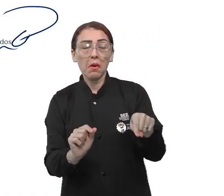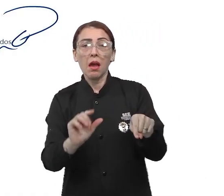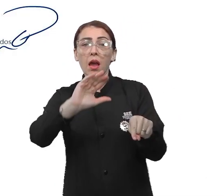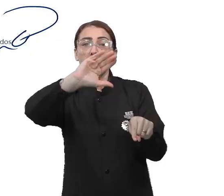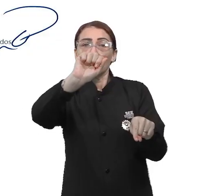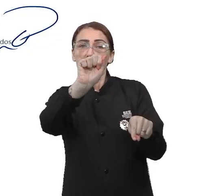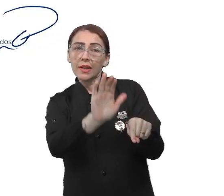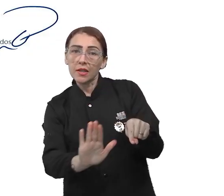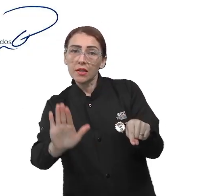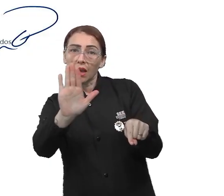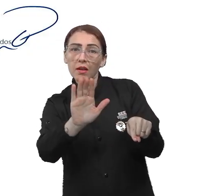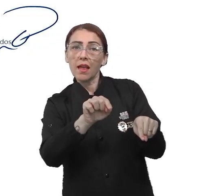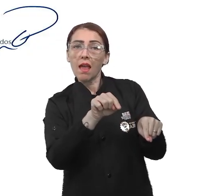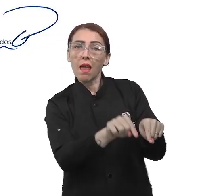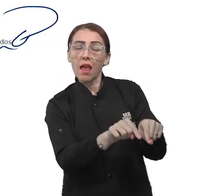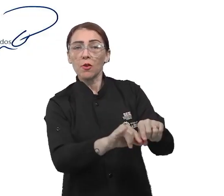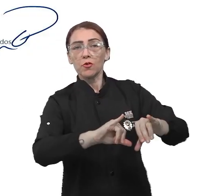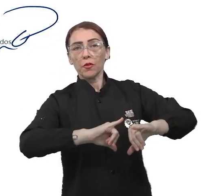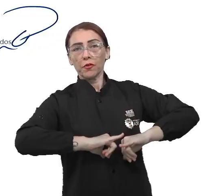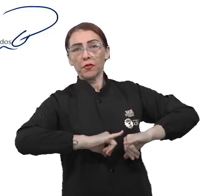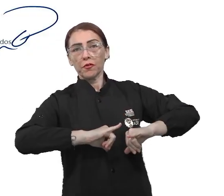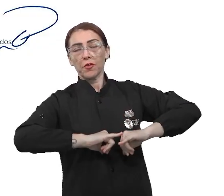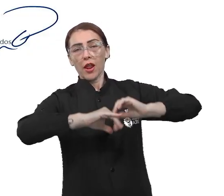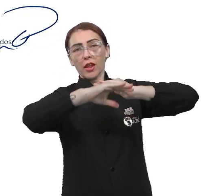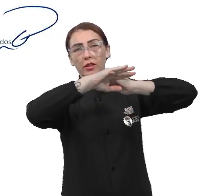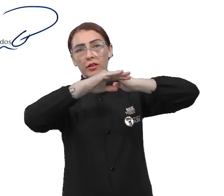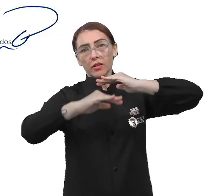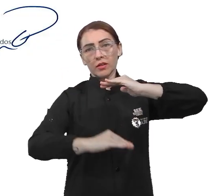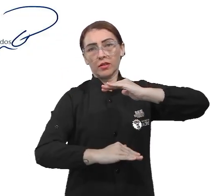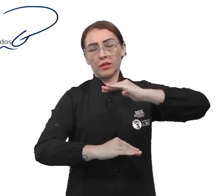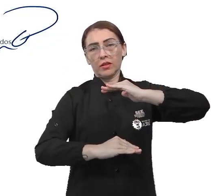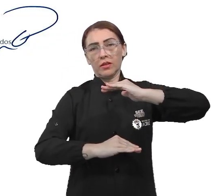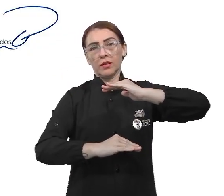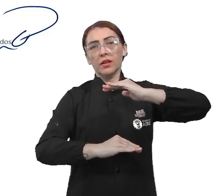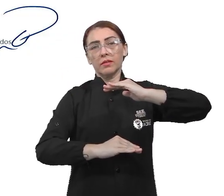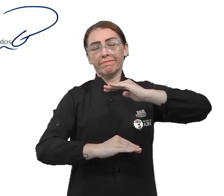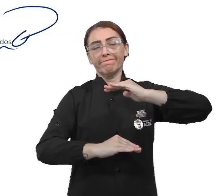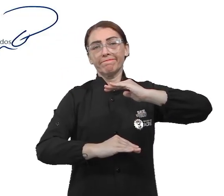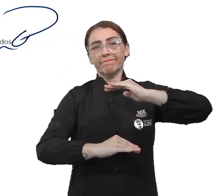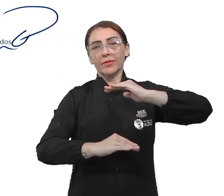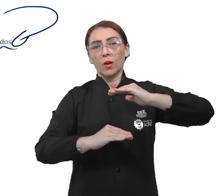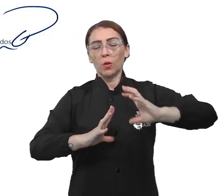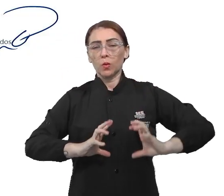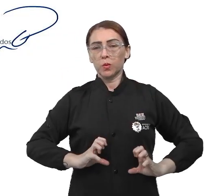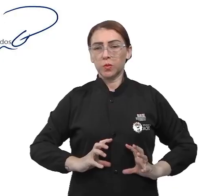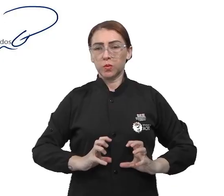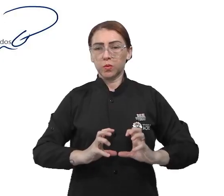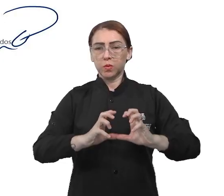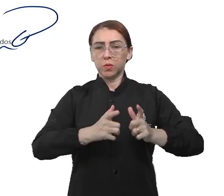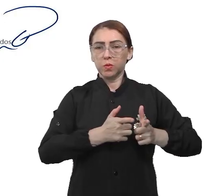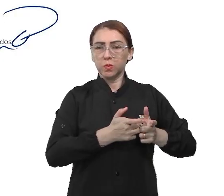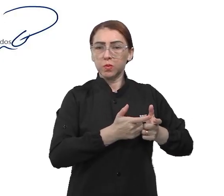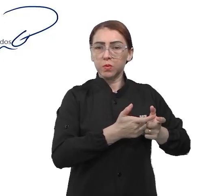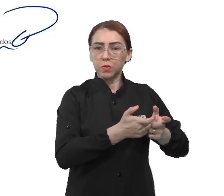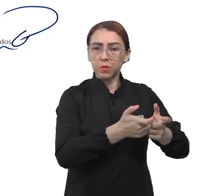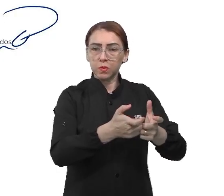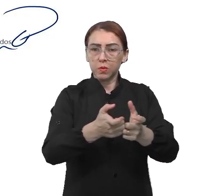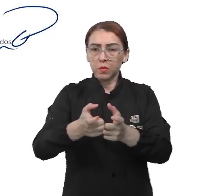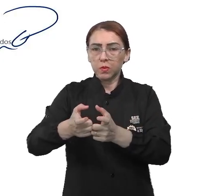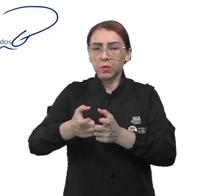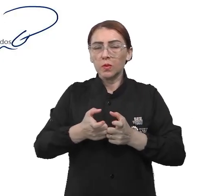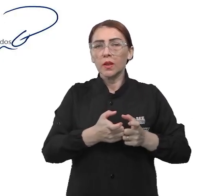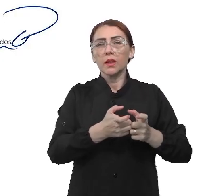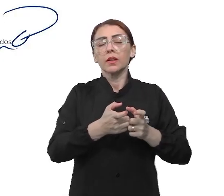os asiáticos, é a grande desigualdade social. São os conflitos armados, né,